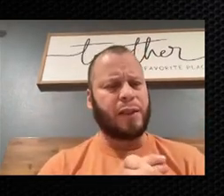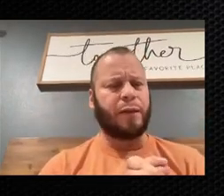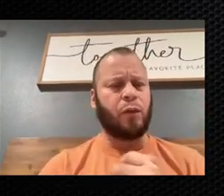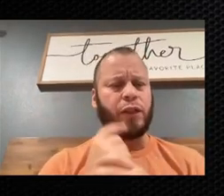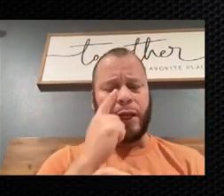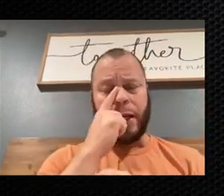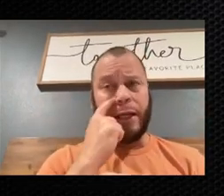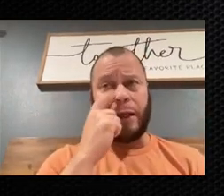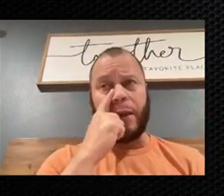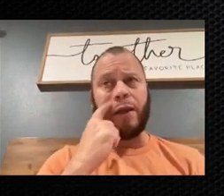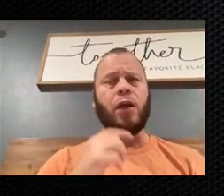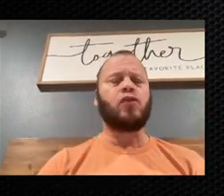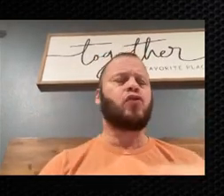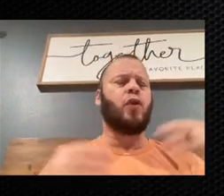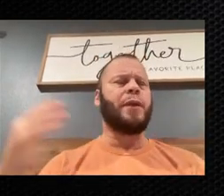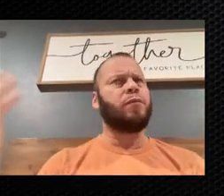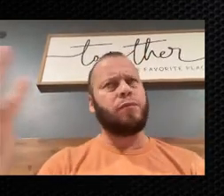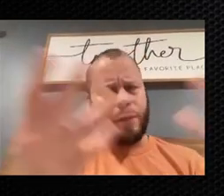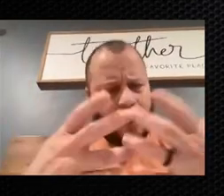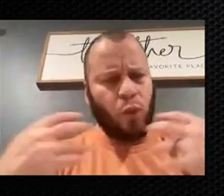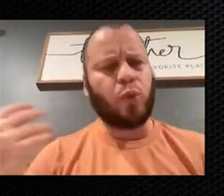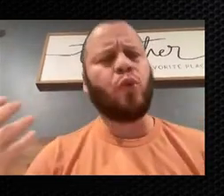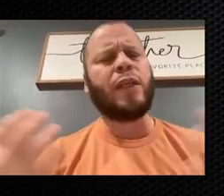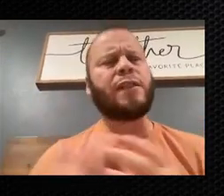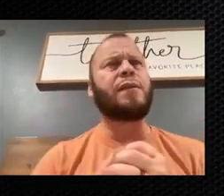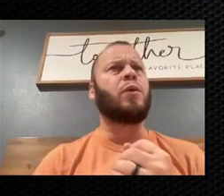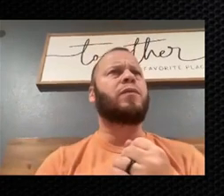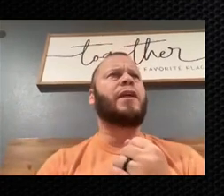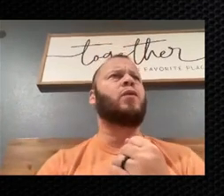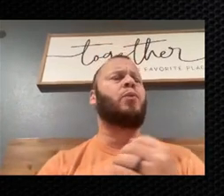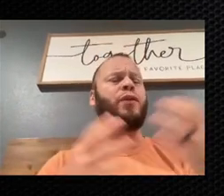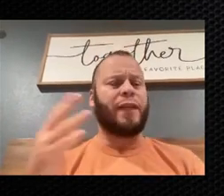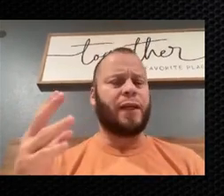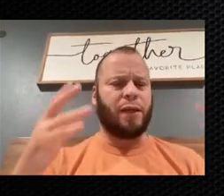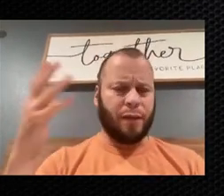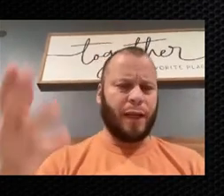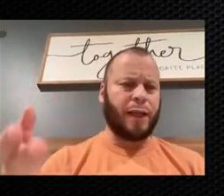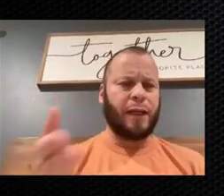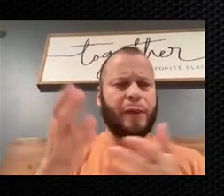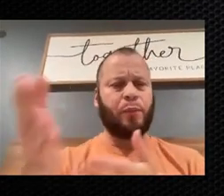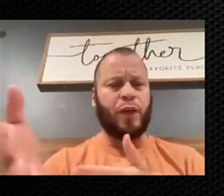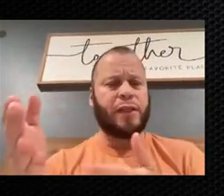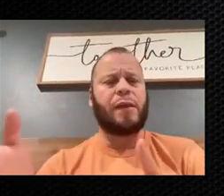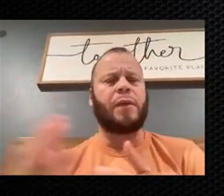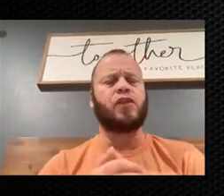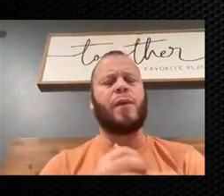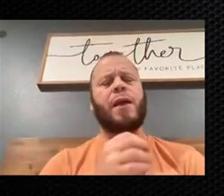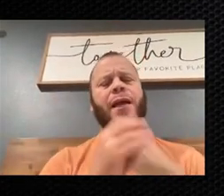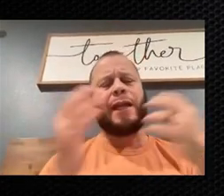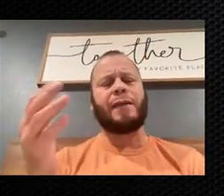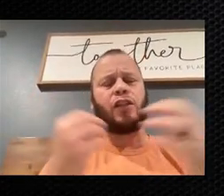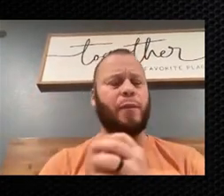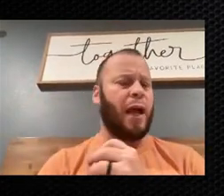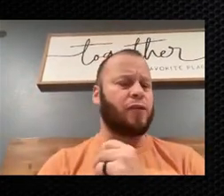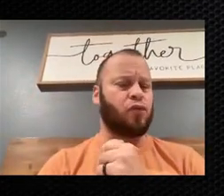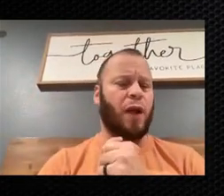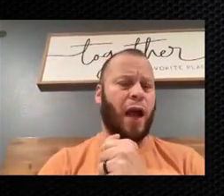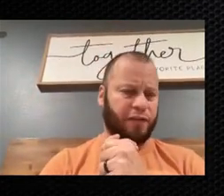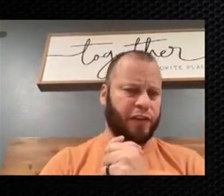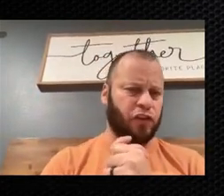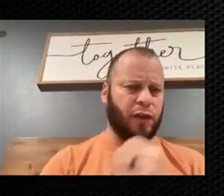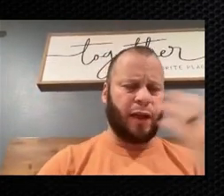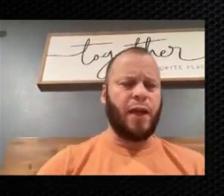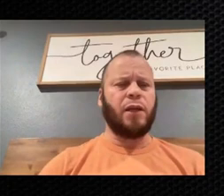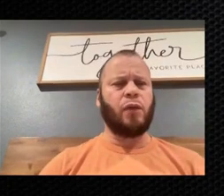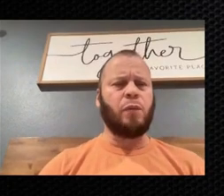graças a Deus e também sobre o lulas não tendo poder na Câmara por essa mesma queda de braço